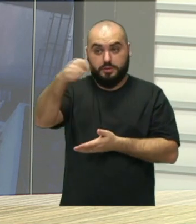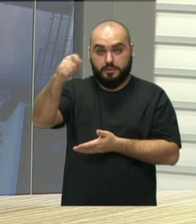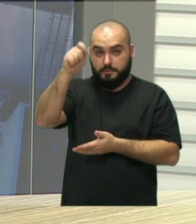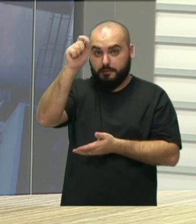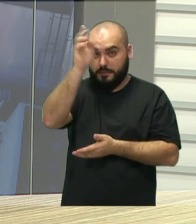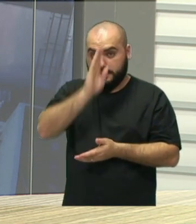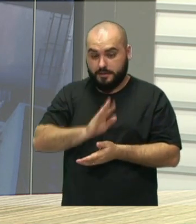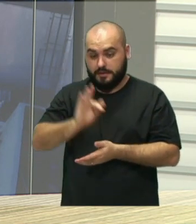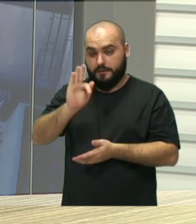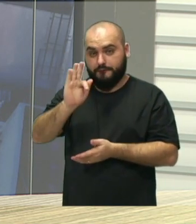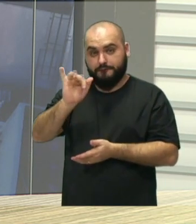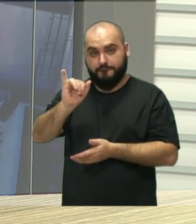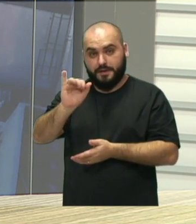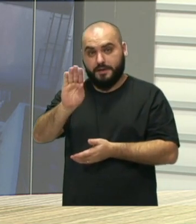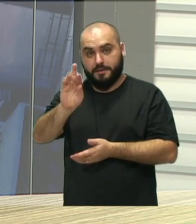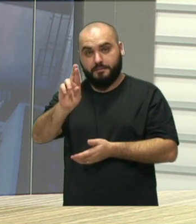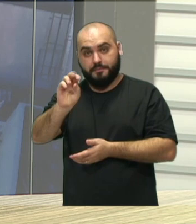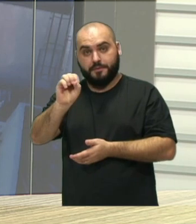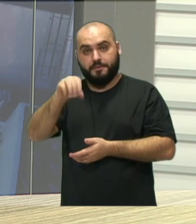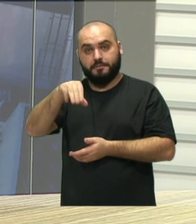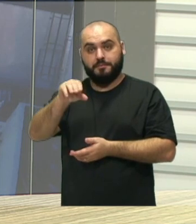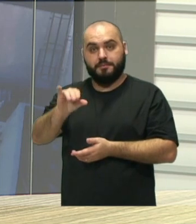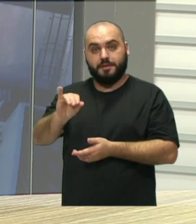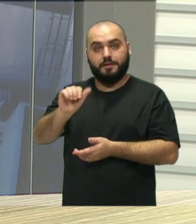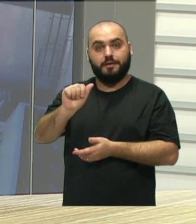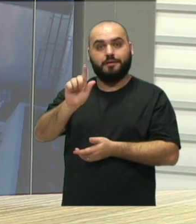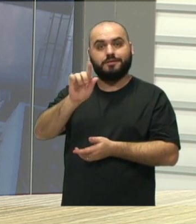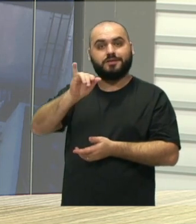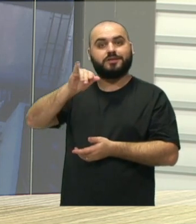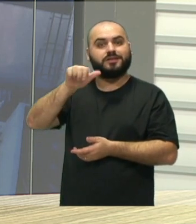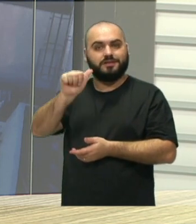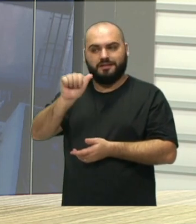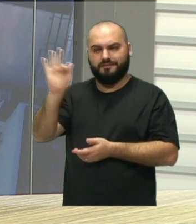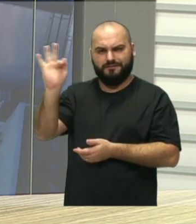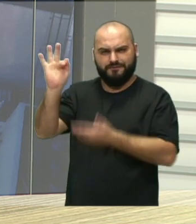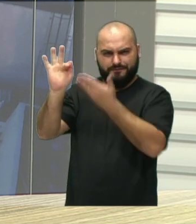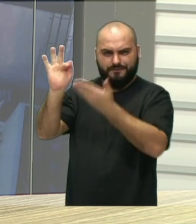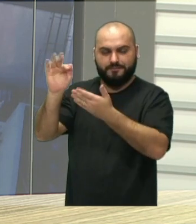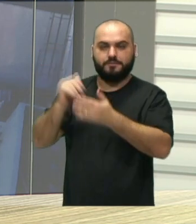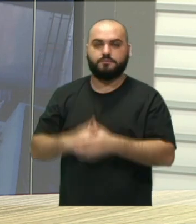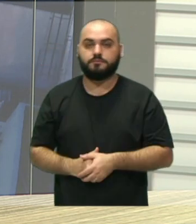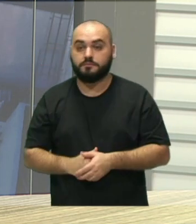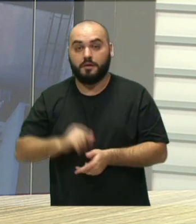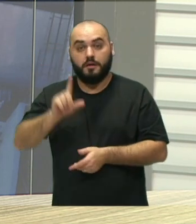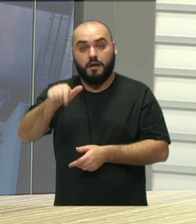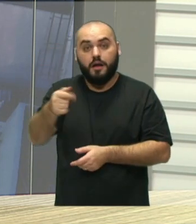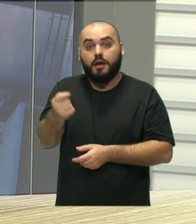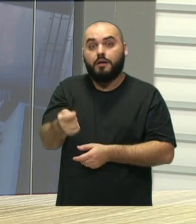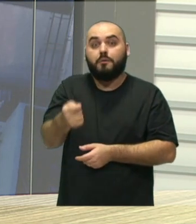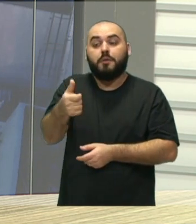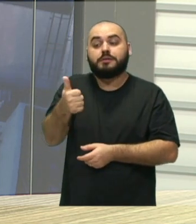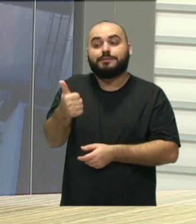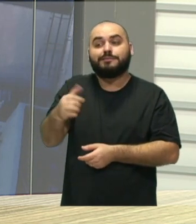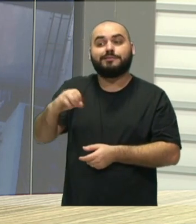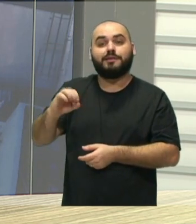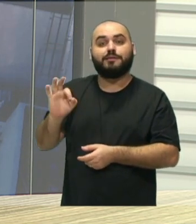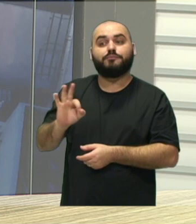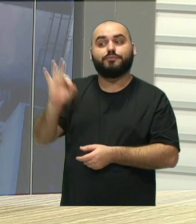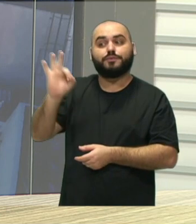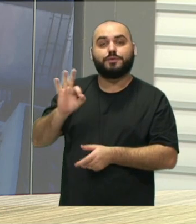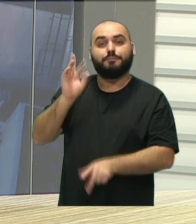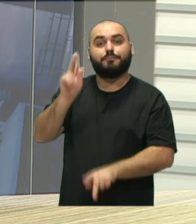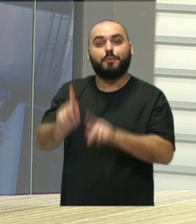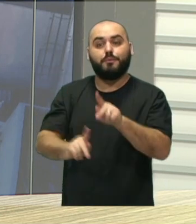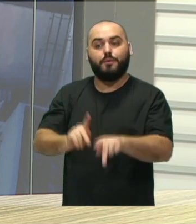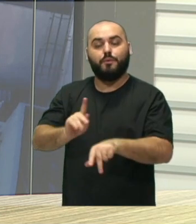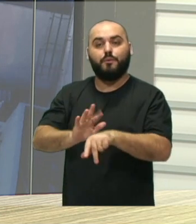de Fibromialgicos, a Abrafibro, essa é a realidade de quase 10% da população. Para conscientizar